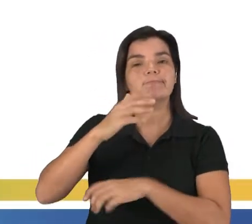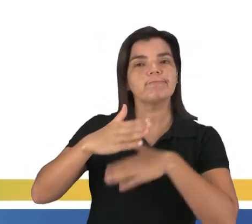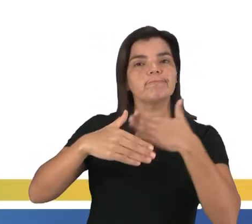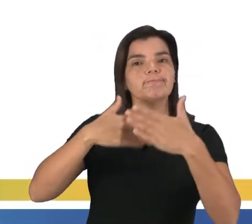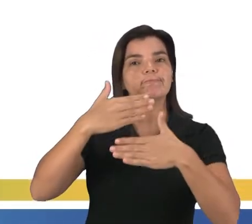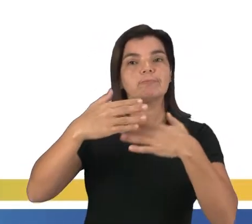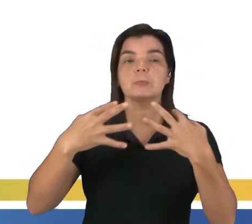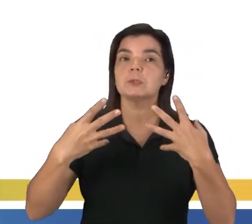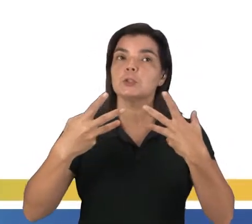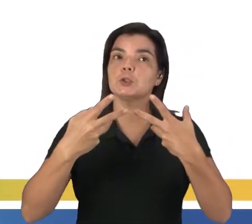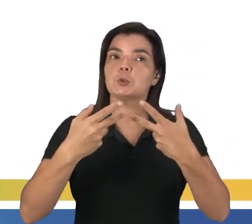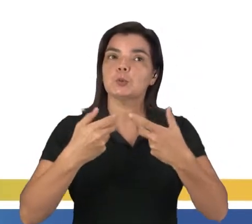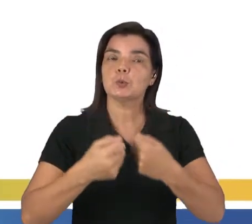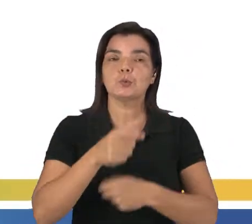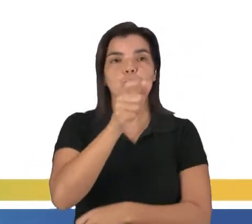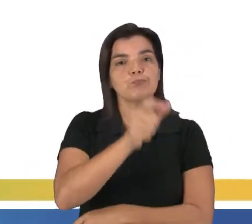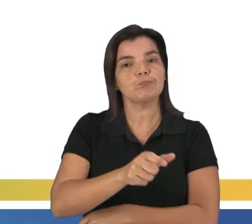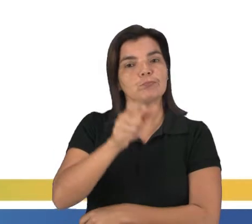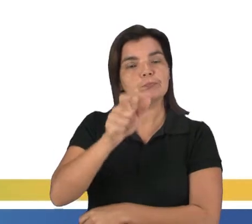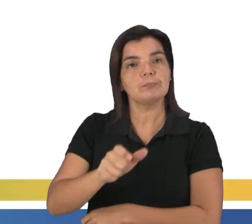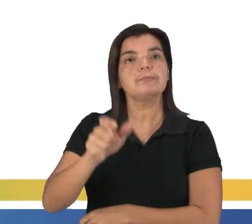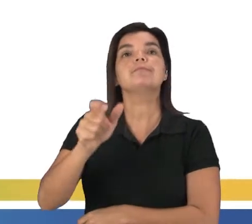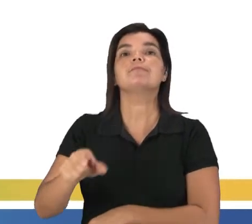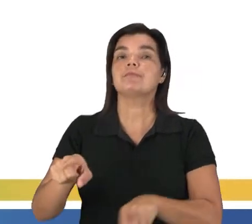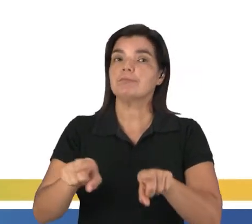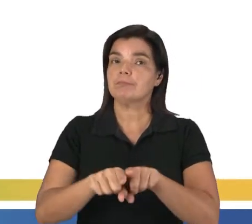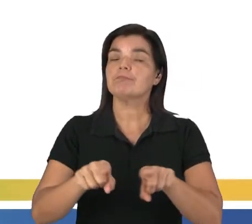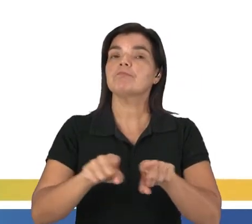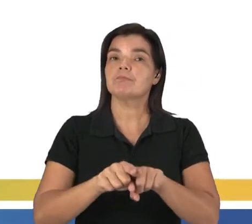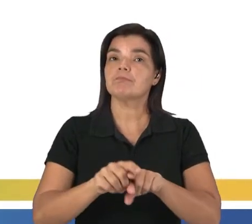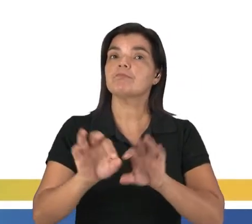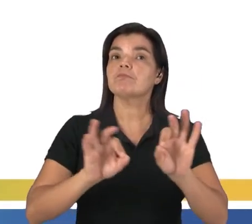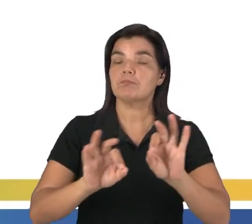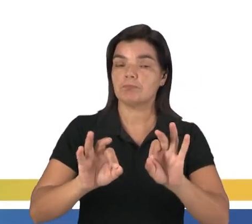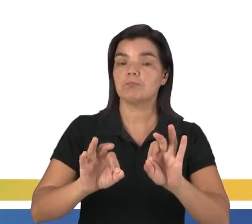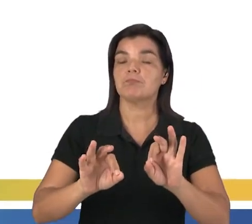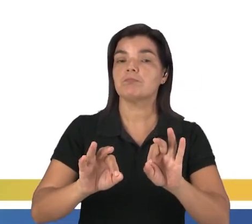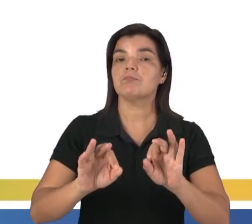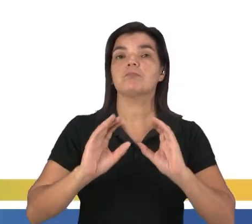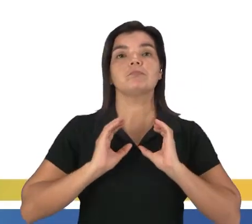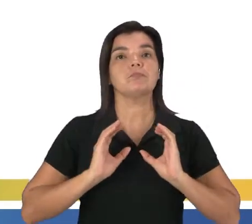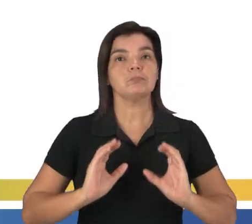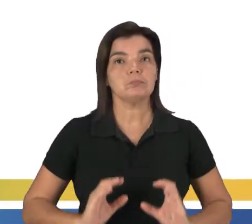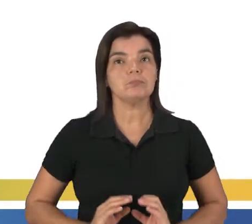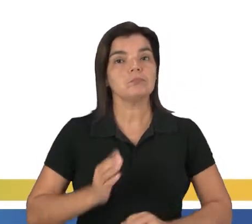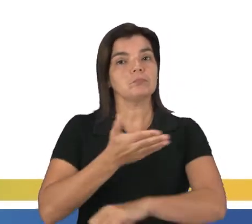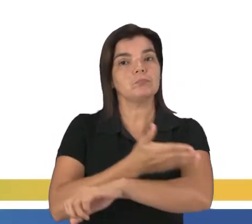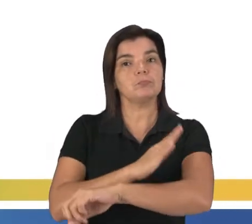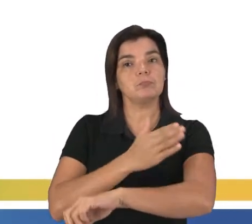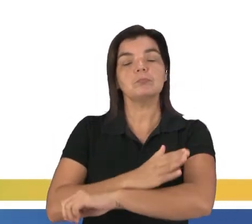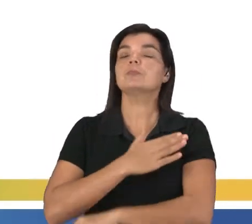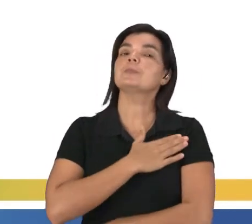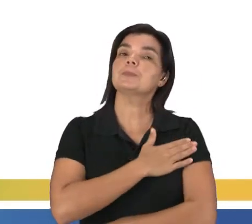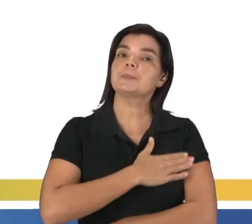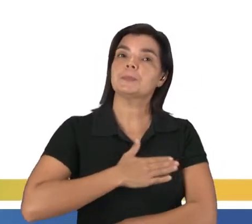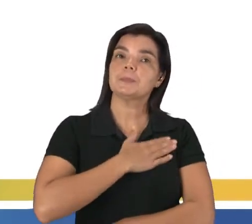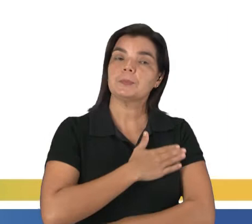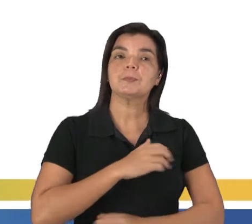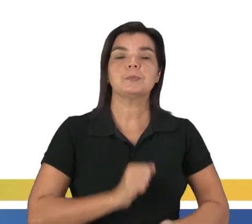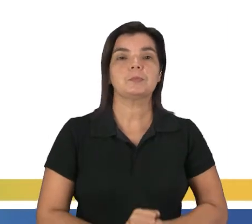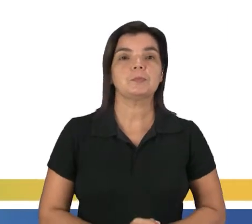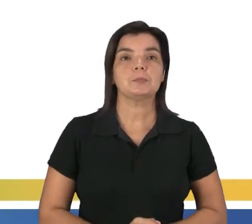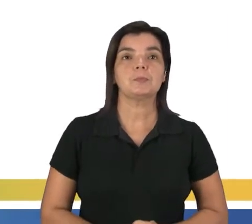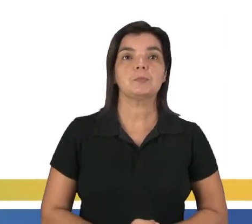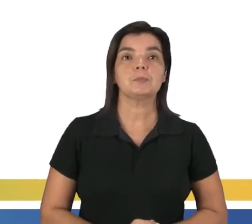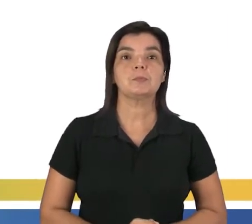alcançar o desenvolvimento integral do indivíduo e a sua formação para o exercício da cidadania e da prática do lazer. Quando